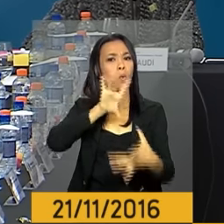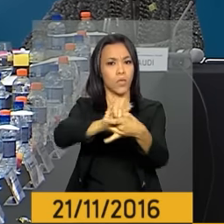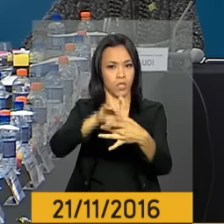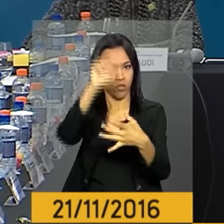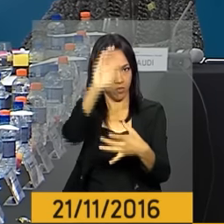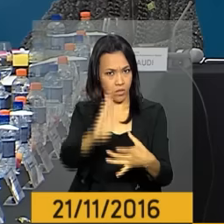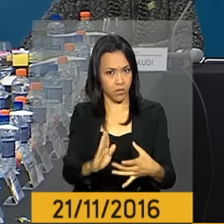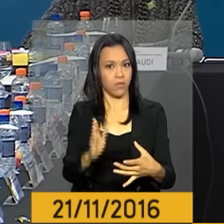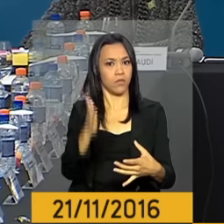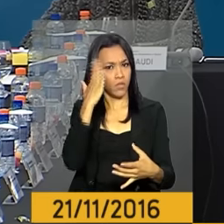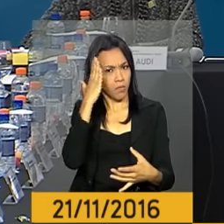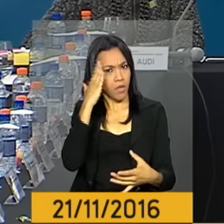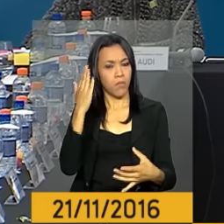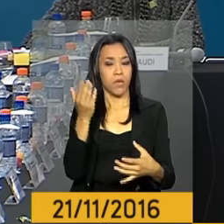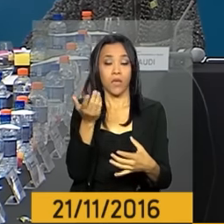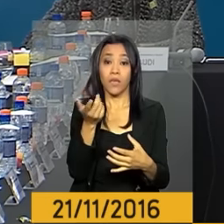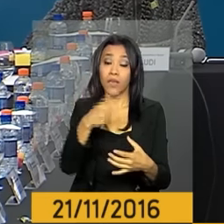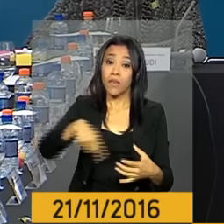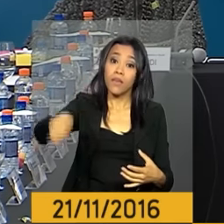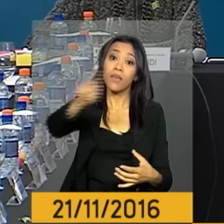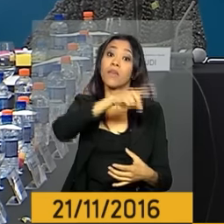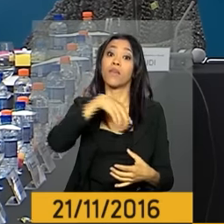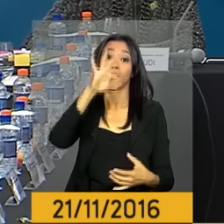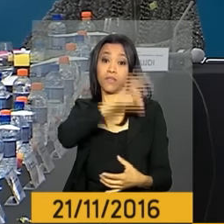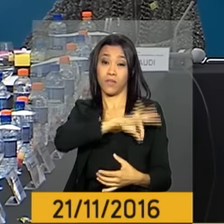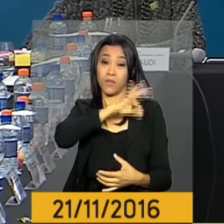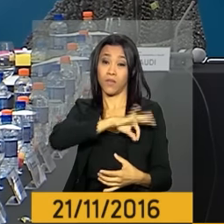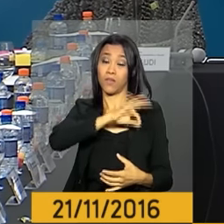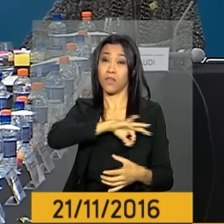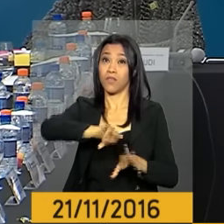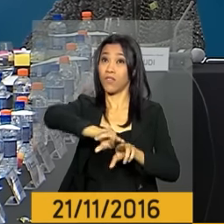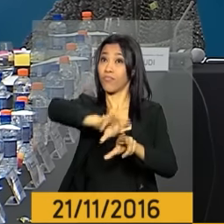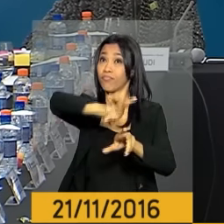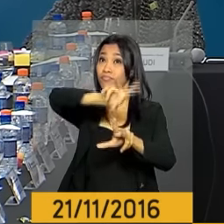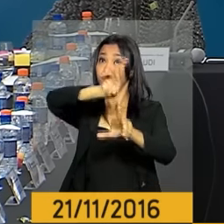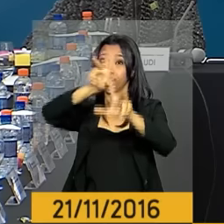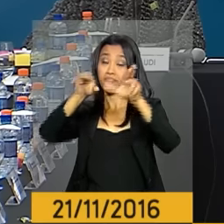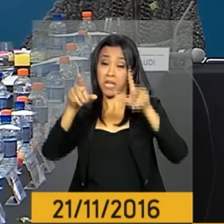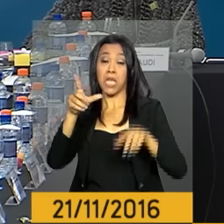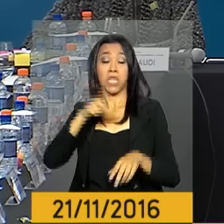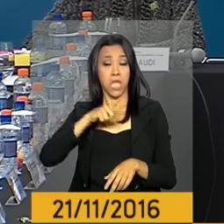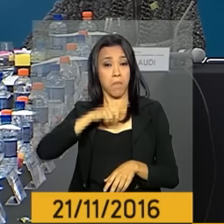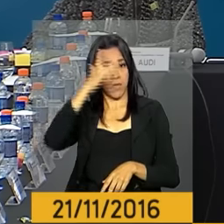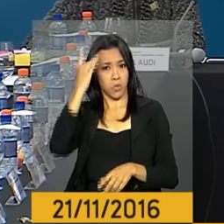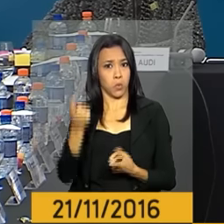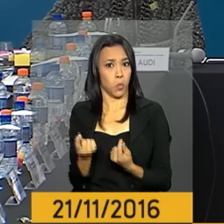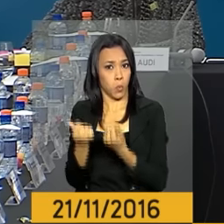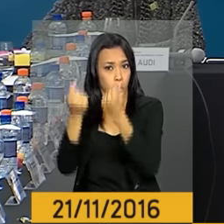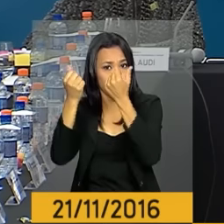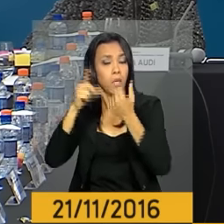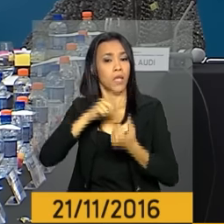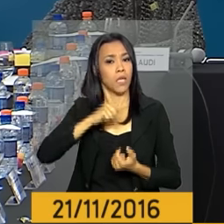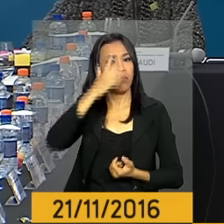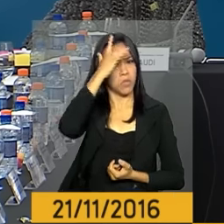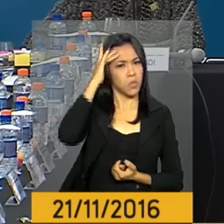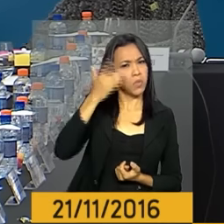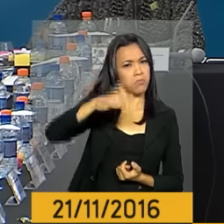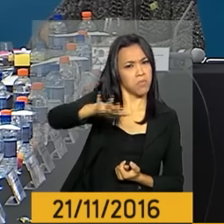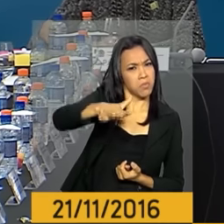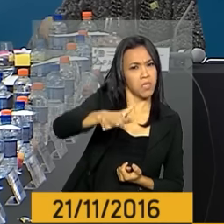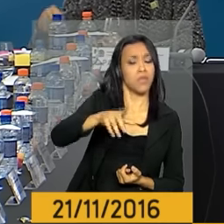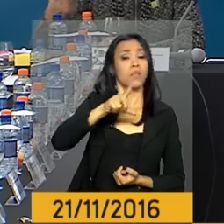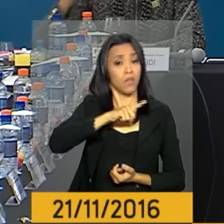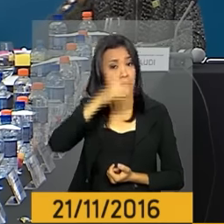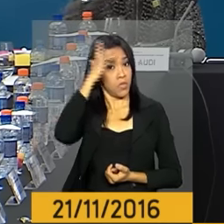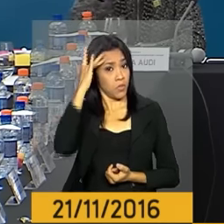é uma sociedade de renda, digamos assim, multifacetada. Tem gente rica, tem gente média, tem gente mais ou menos, tem